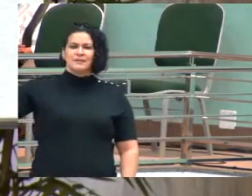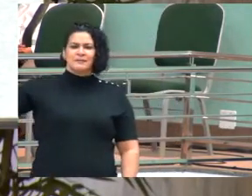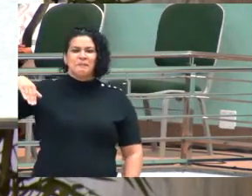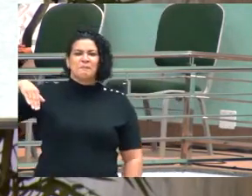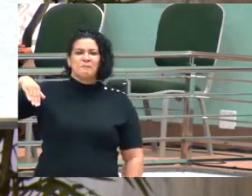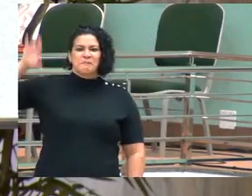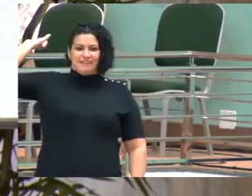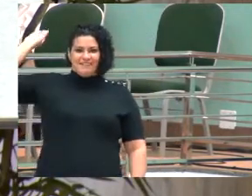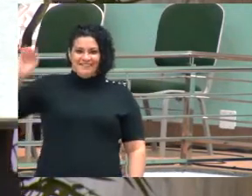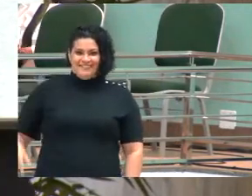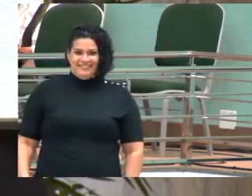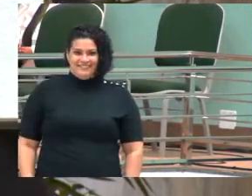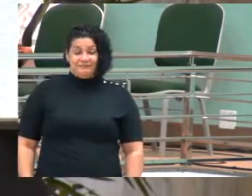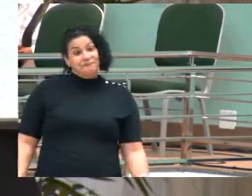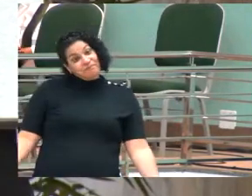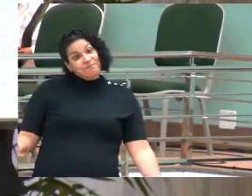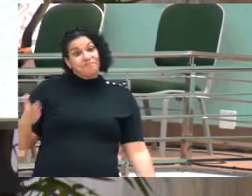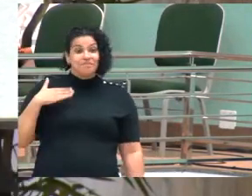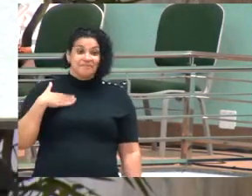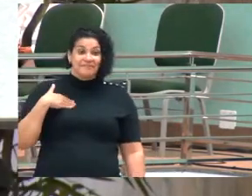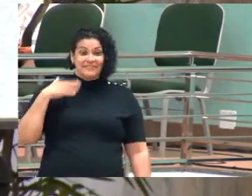Assim foi minha história.